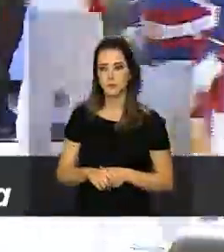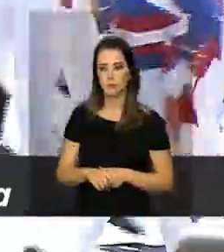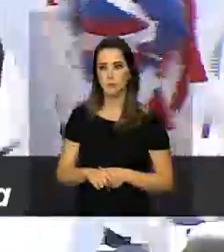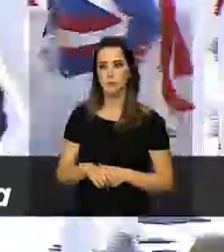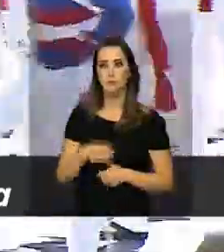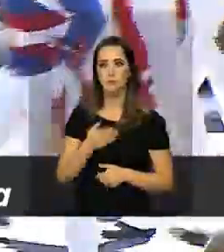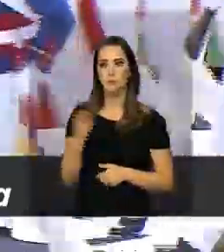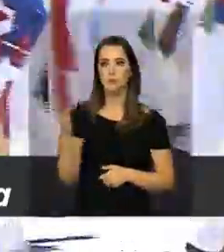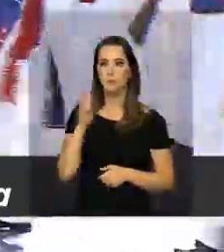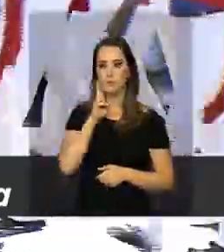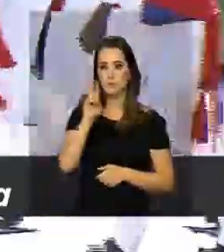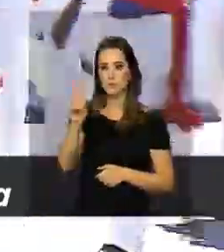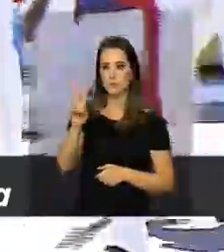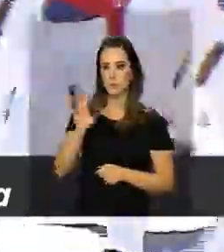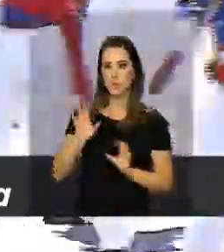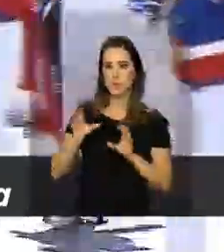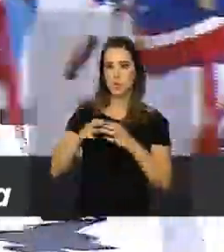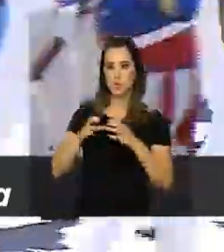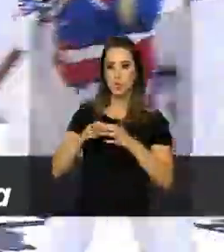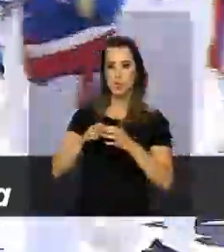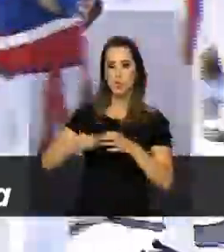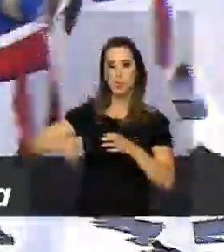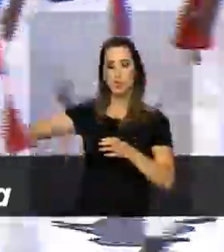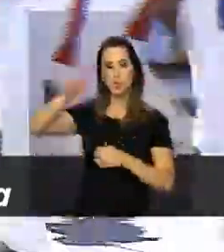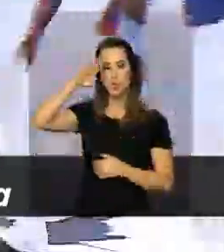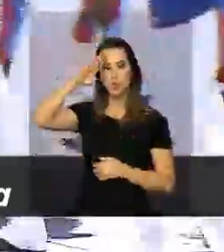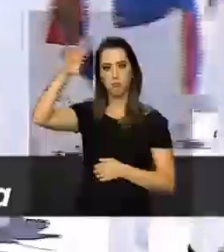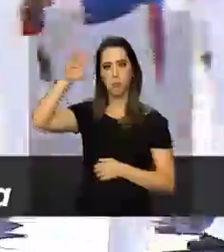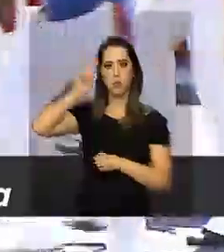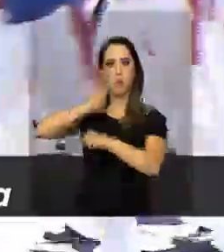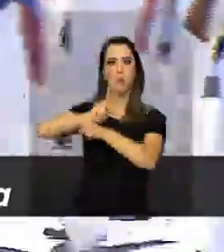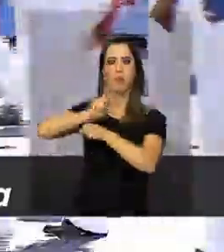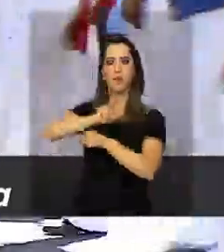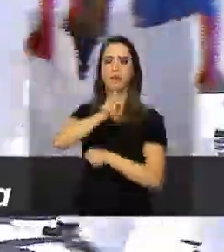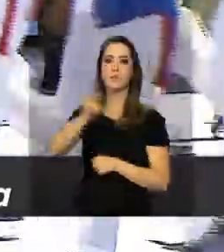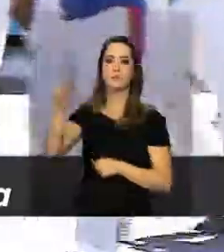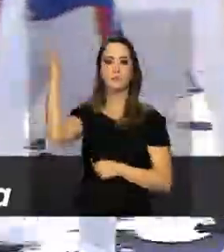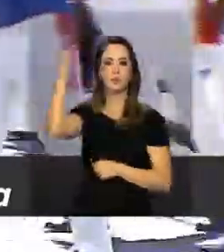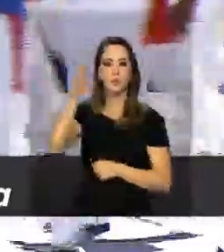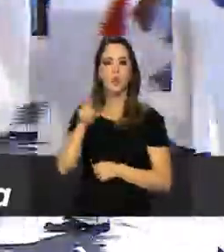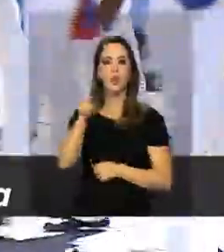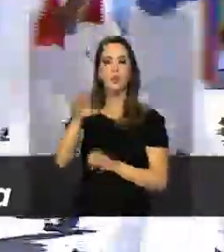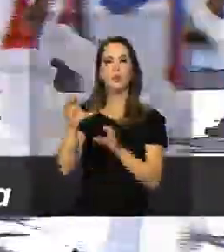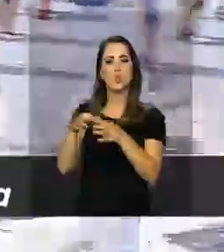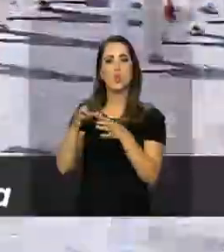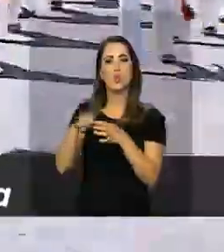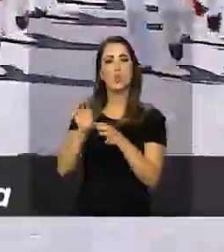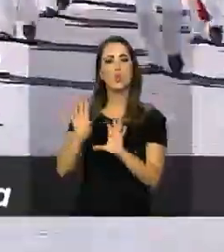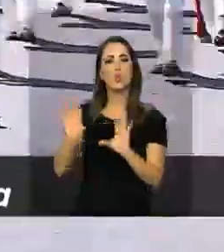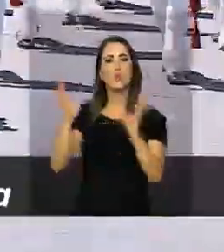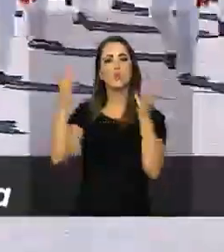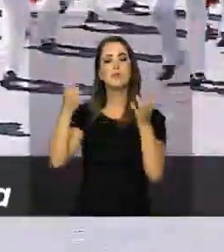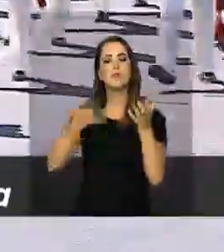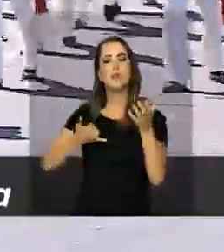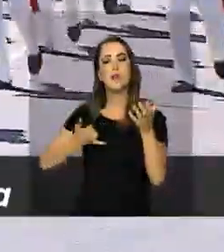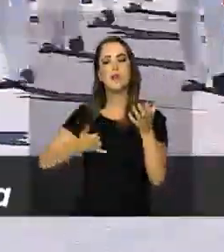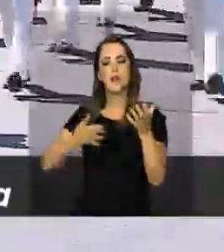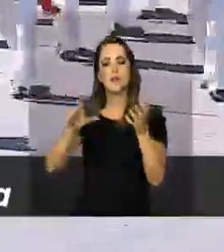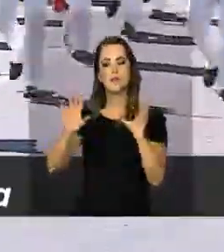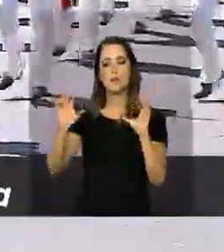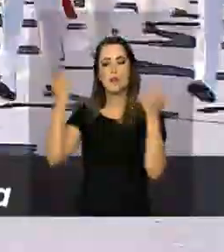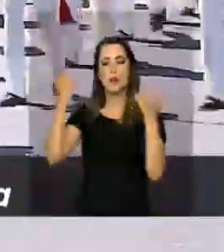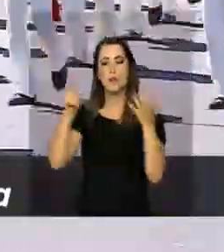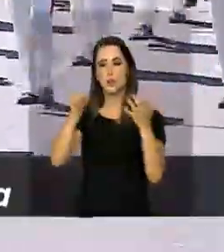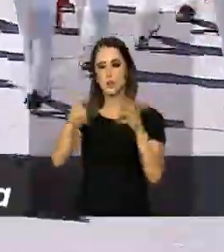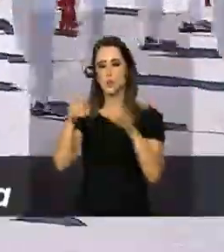Esse aí é o nosso batalhão da Guarda Presidencial. É esse batalhão que faz o cerimonial, né, da Presidência da República. Daí